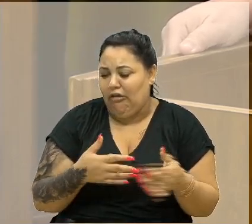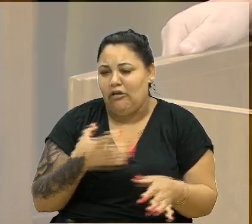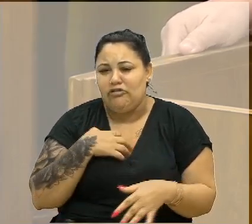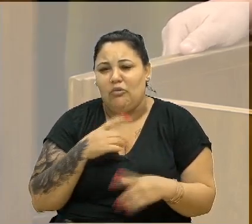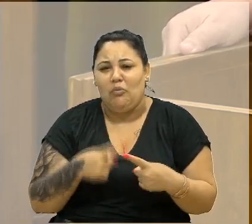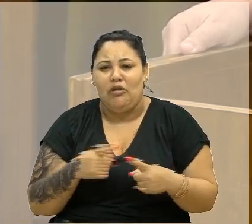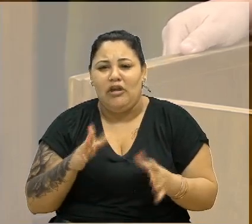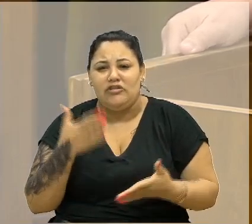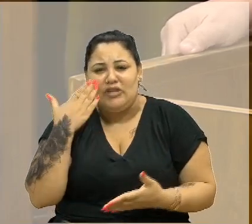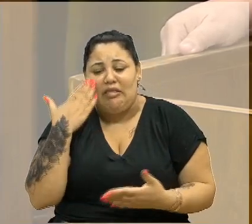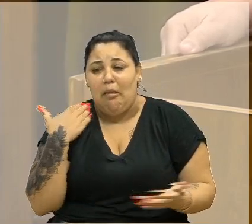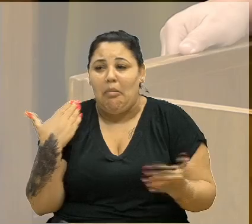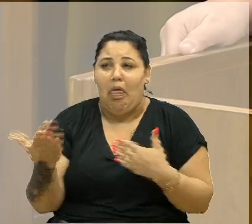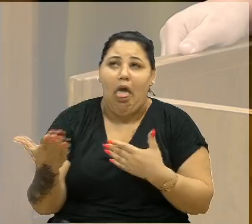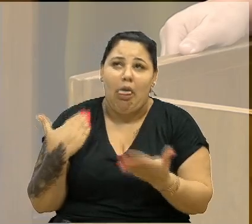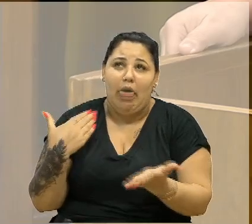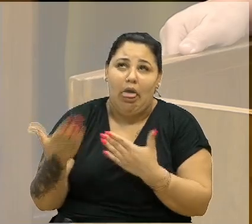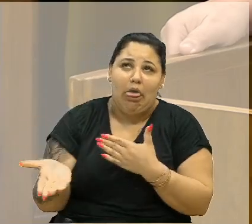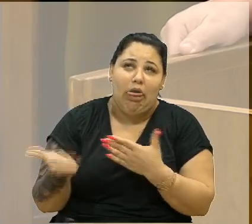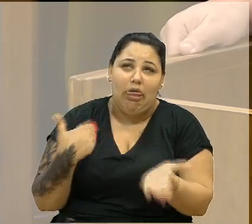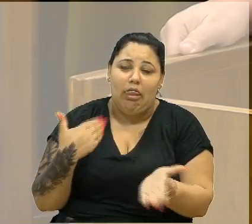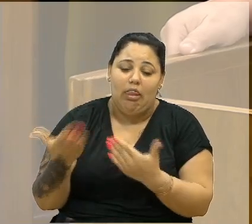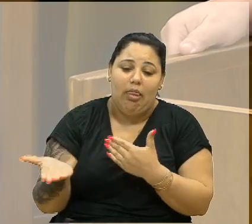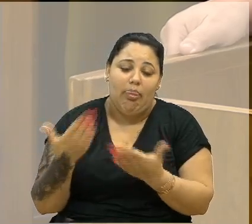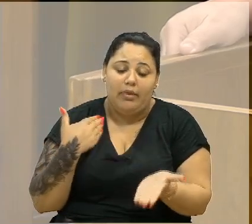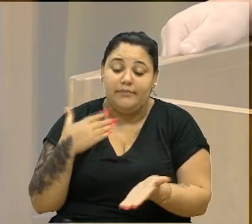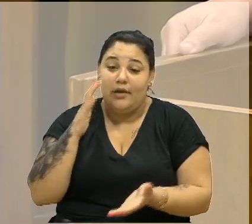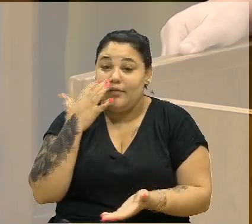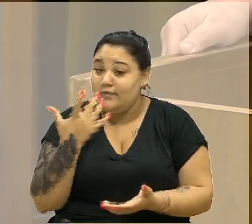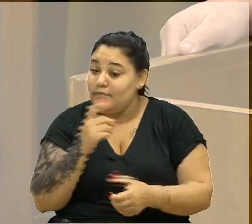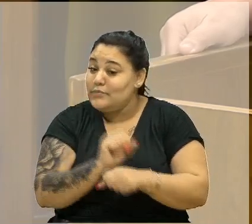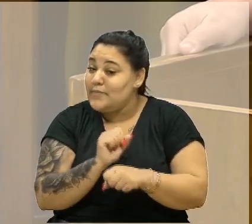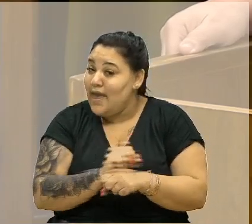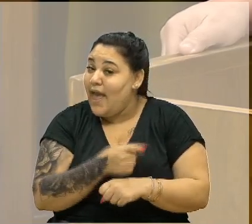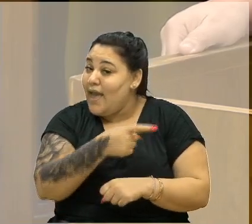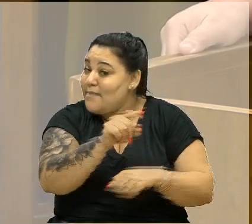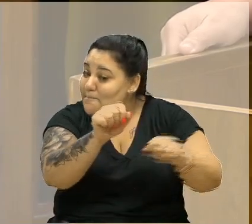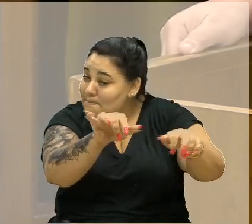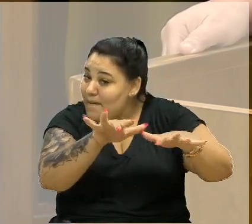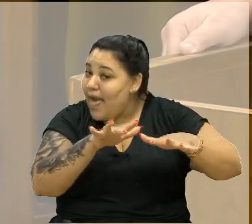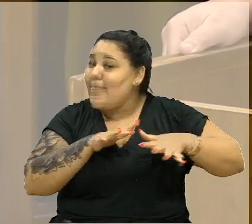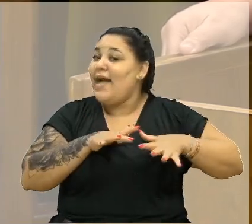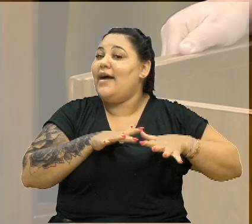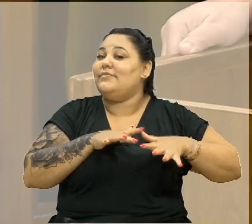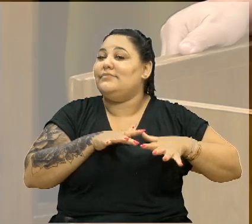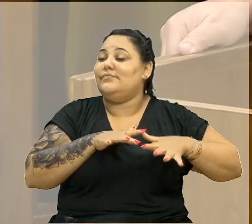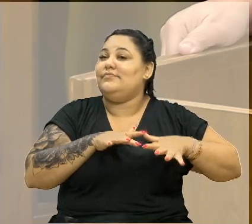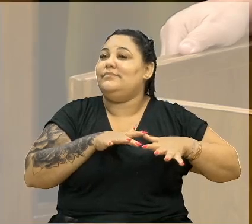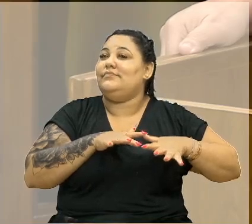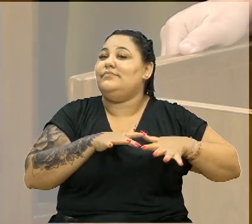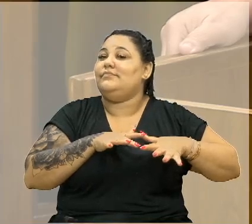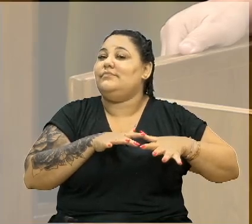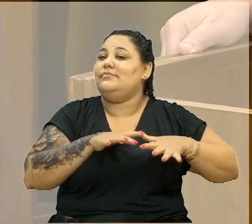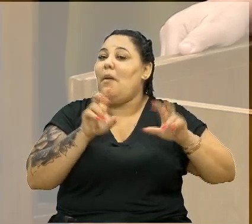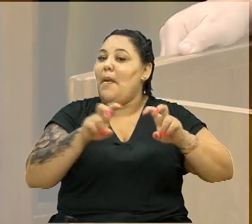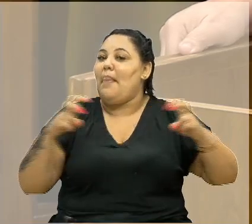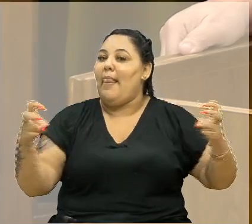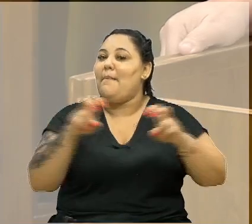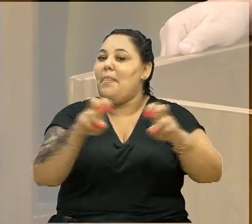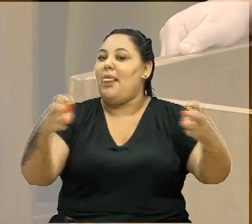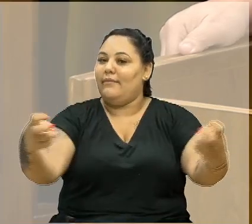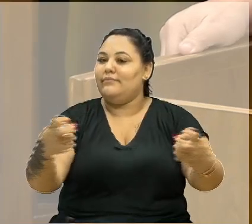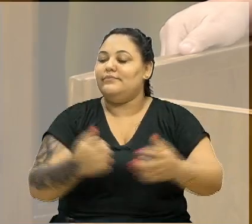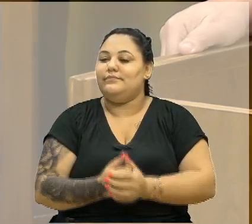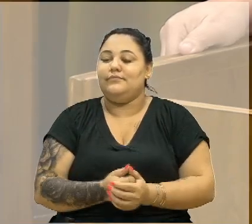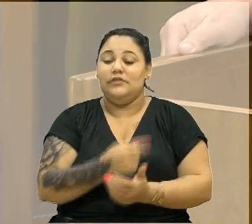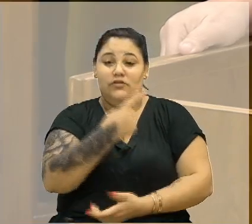vezes eu tomo lá da cá e é isso que acontece. Vamos esperar para ir para plenário. E espero que vá para plenário. E quando o vereador